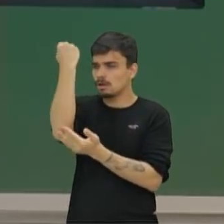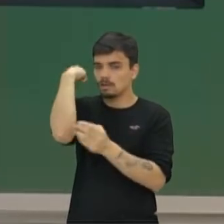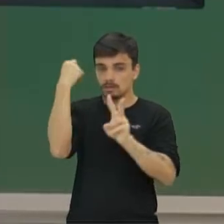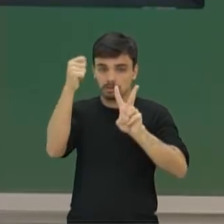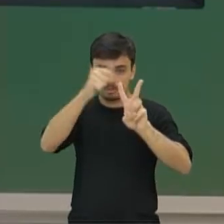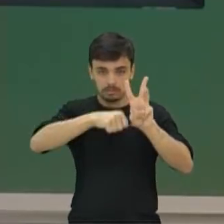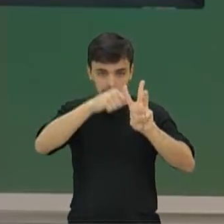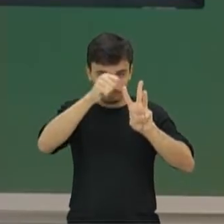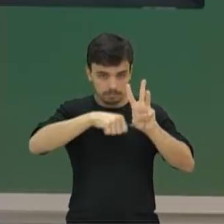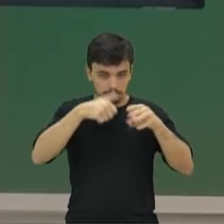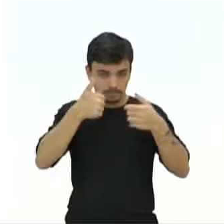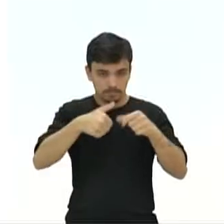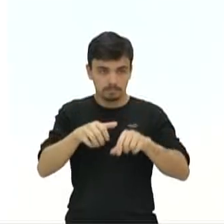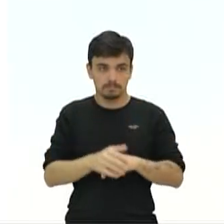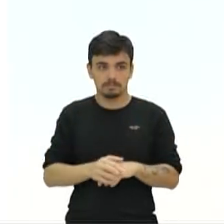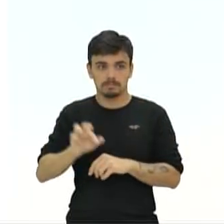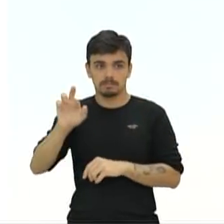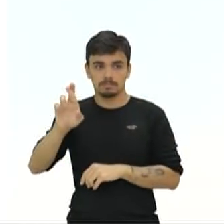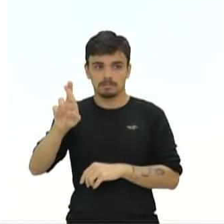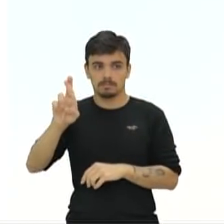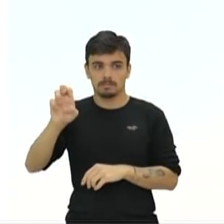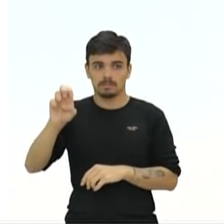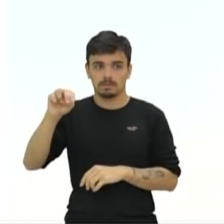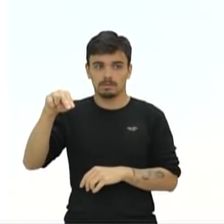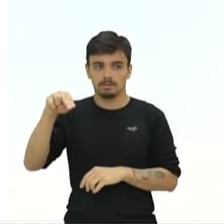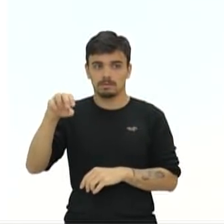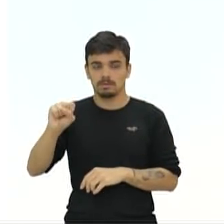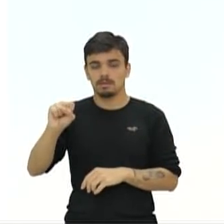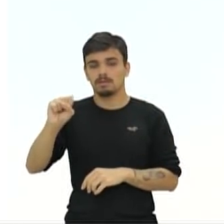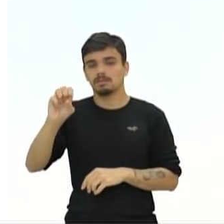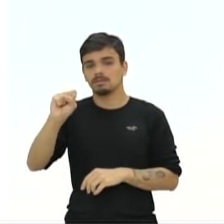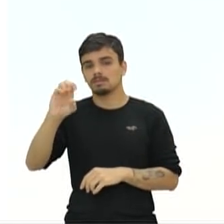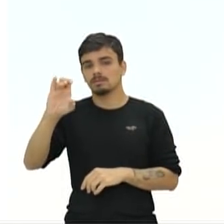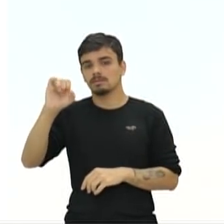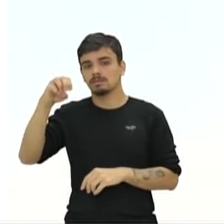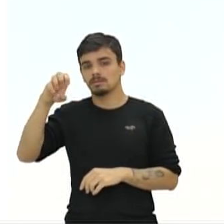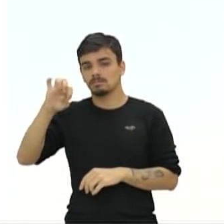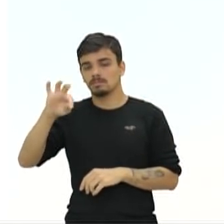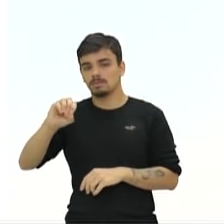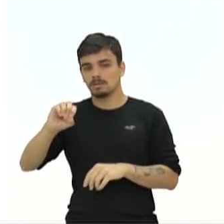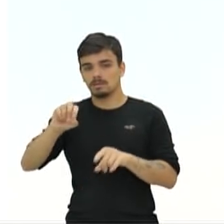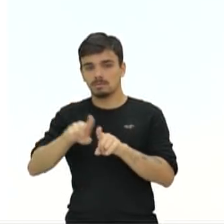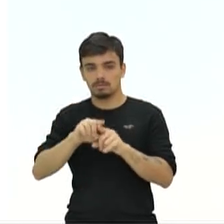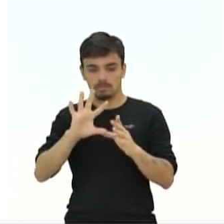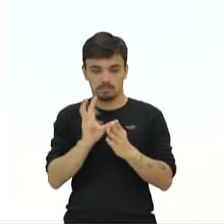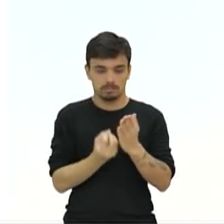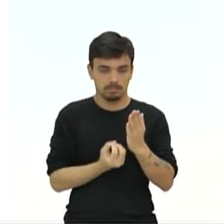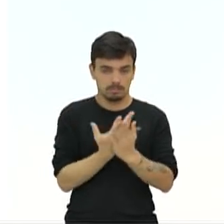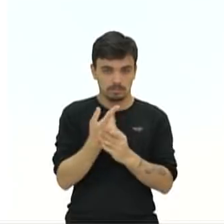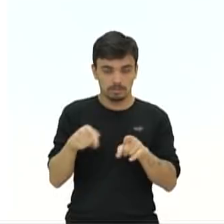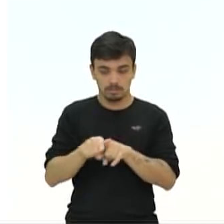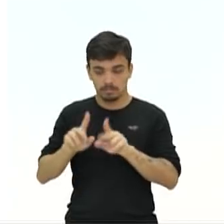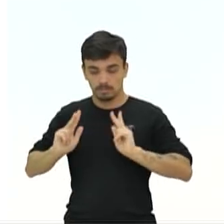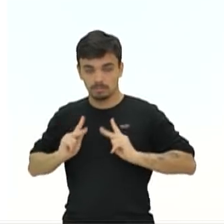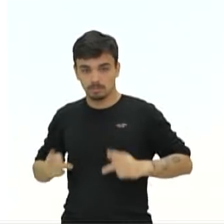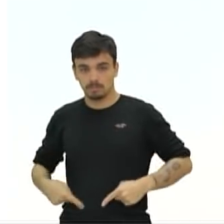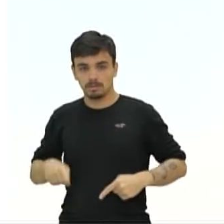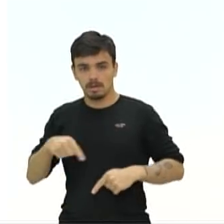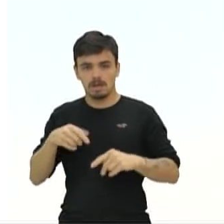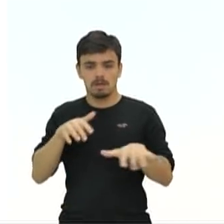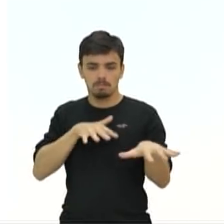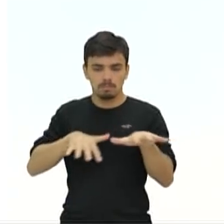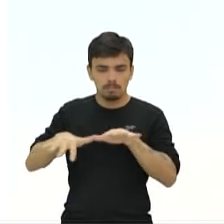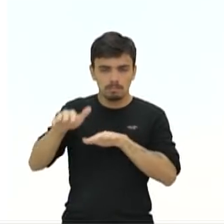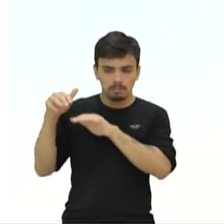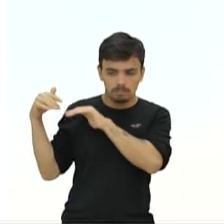lá, ó. Renascimento e humanismo. Foi um movimento intelectual iniciado na Itália e se